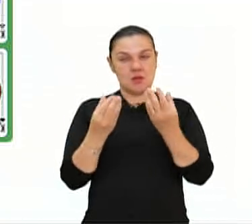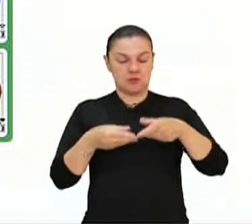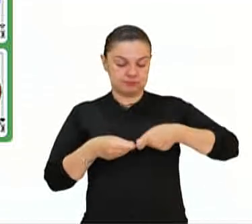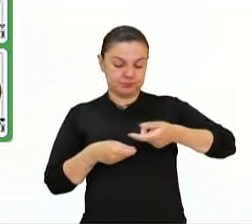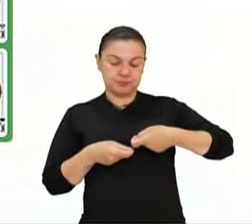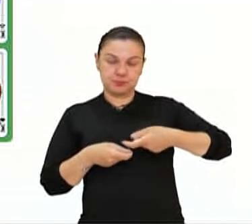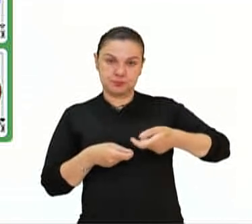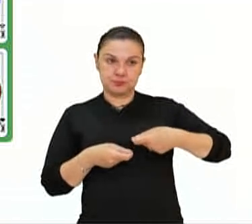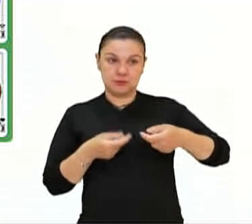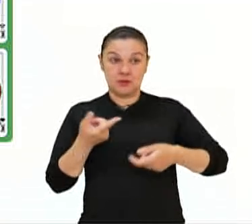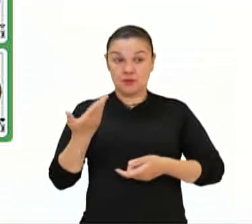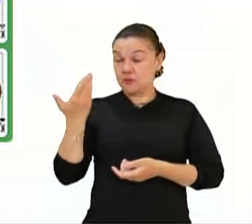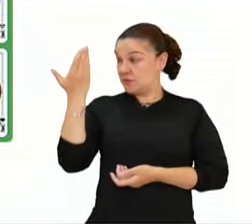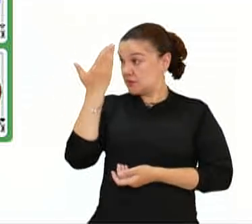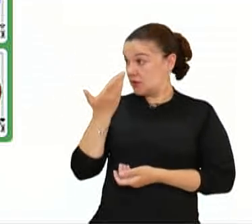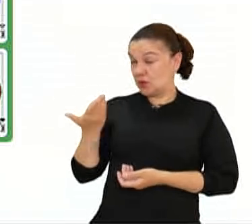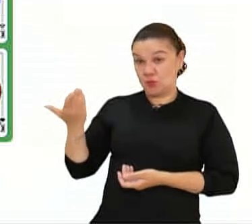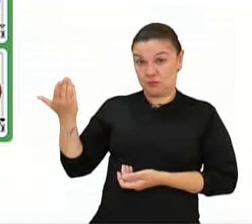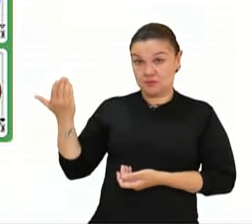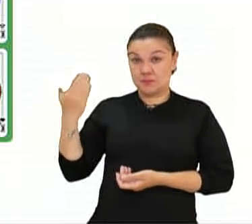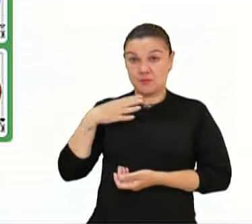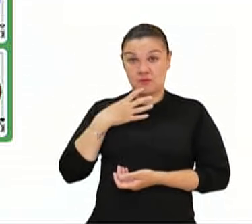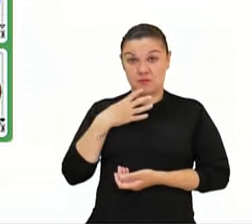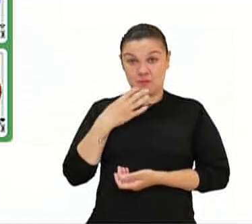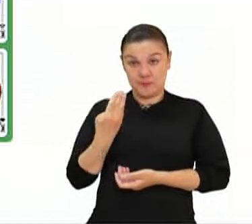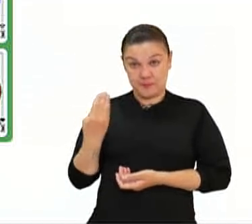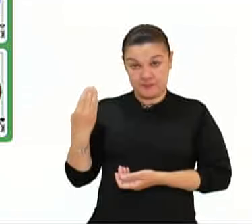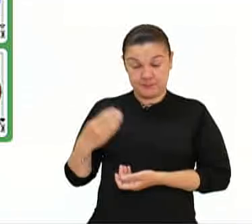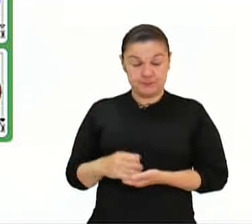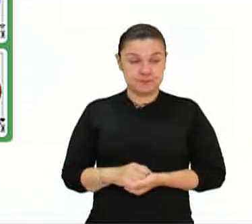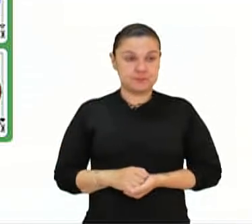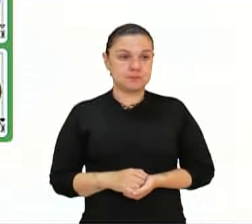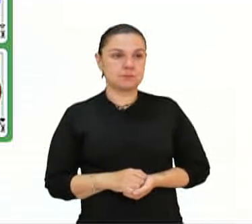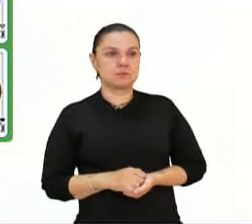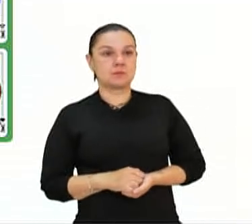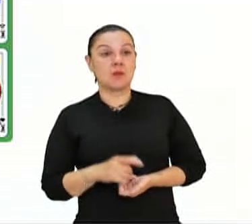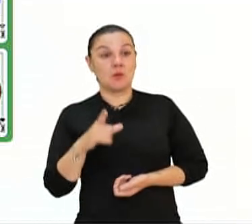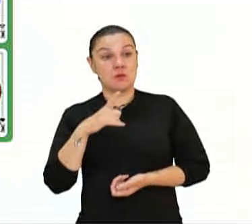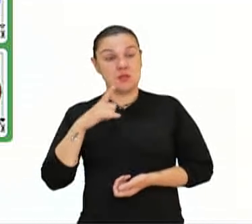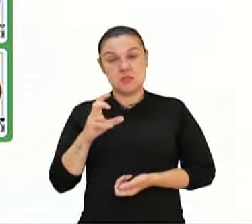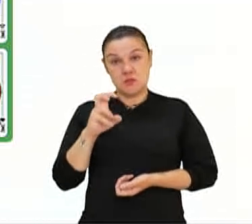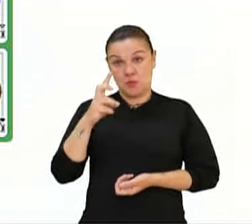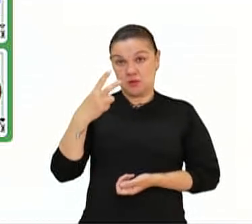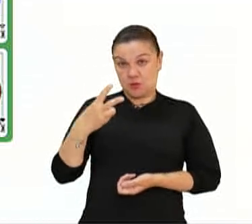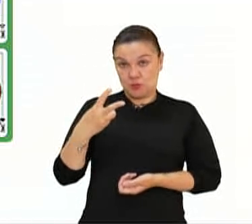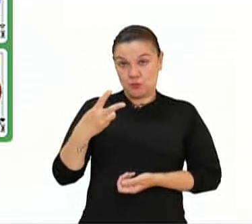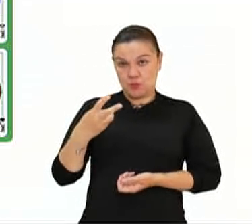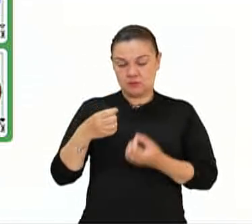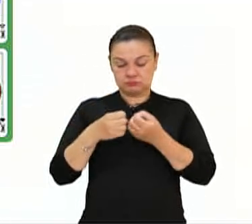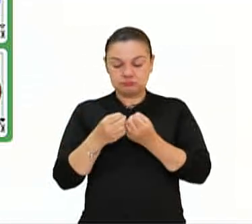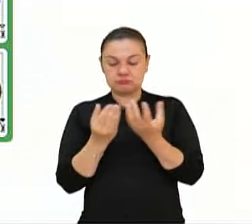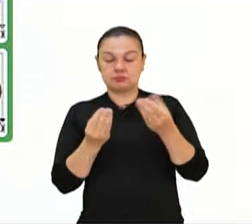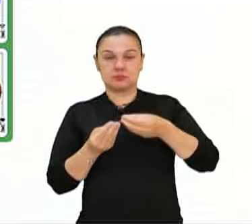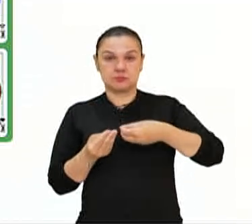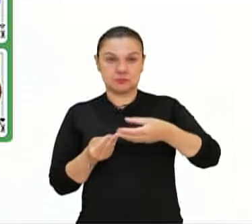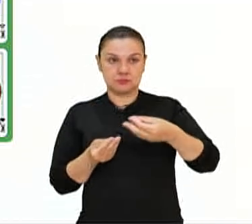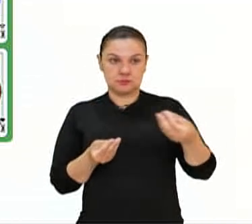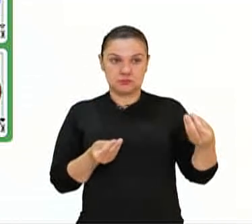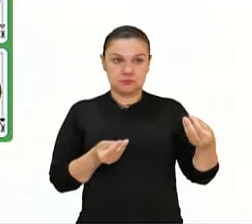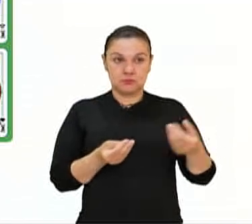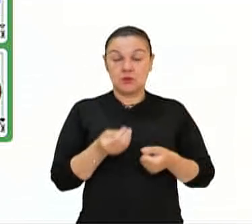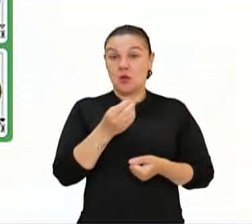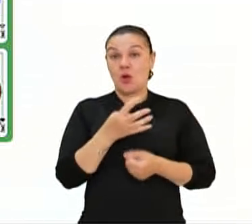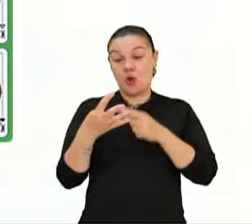conhece o baralho, eu coloquei as cartas aqui para vocês, tá? Então, tem 52 cartas. Ela é constituída